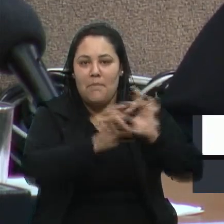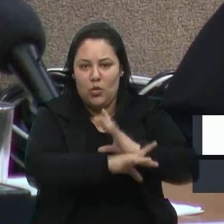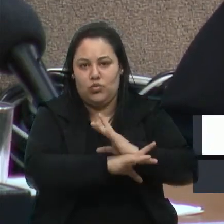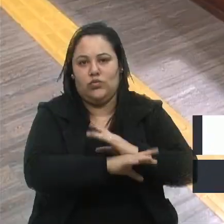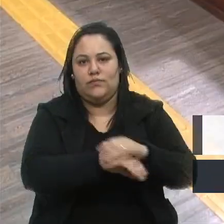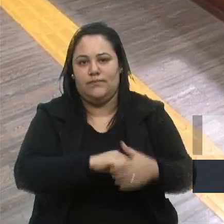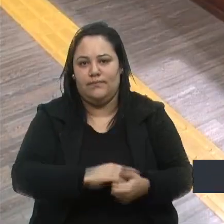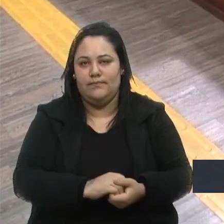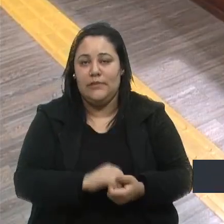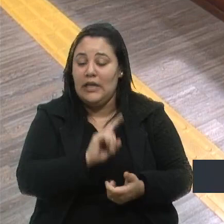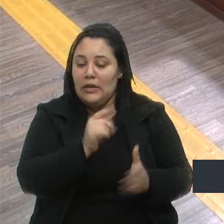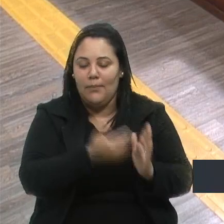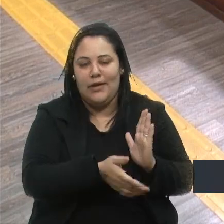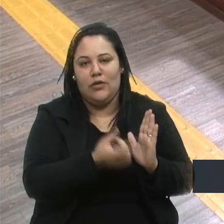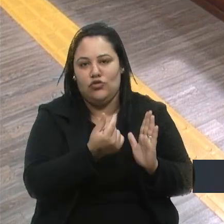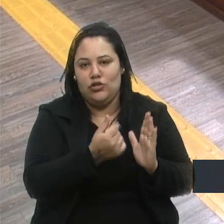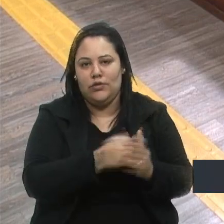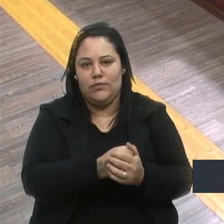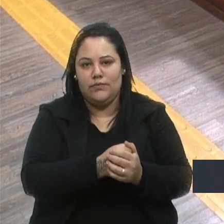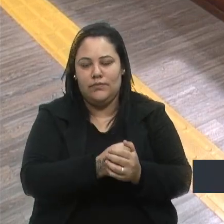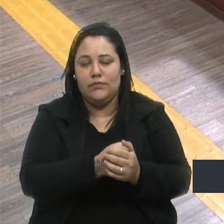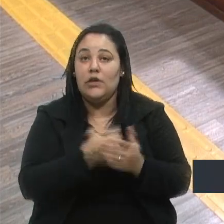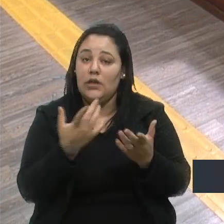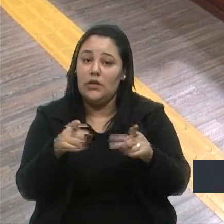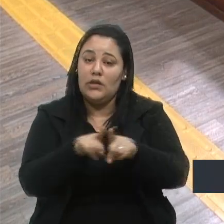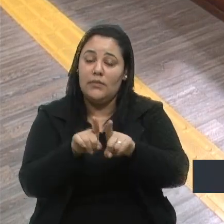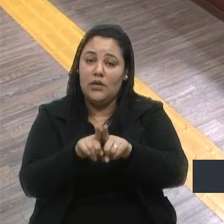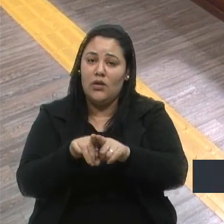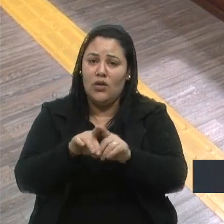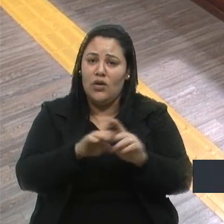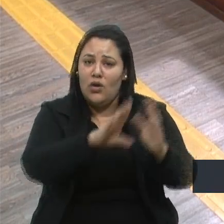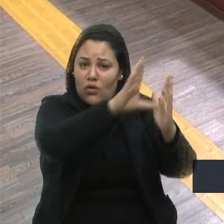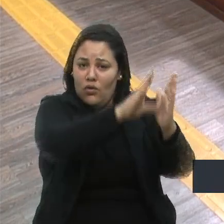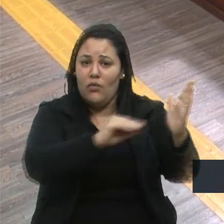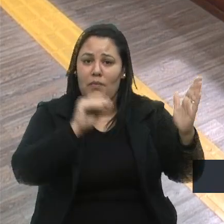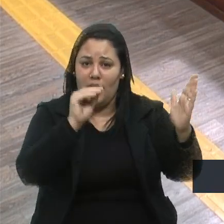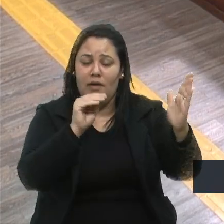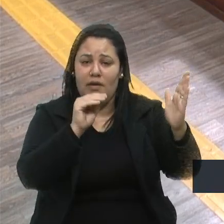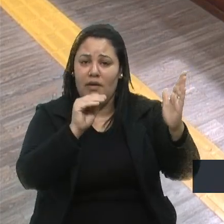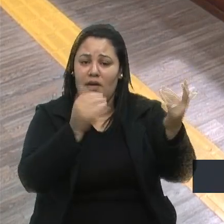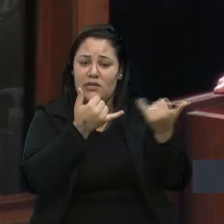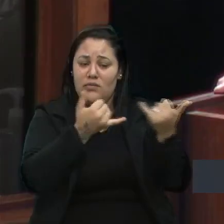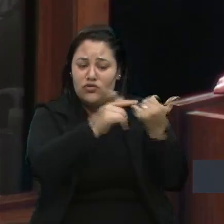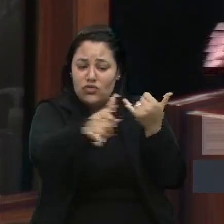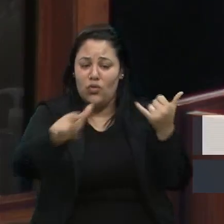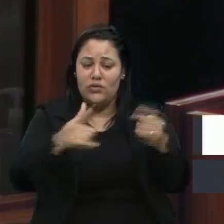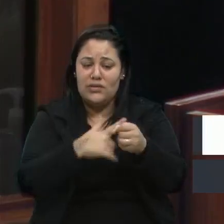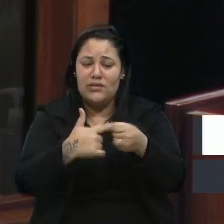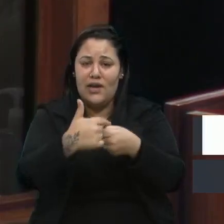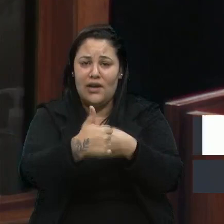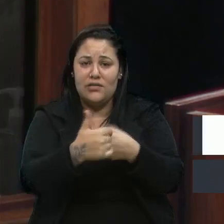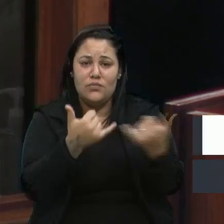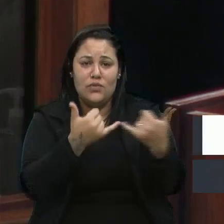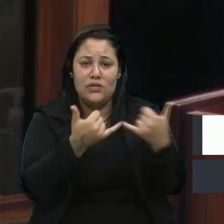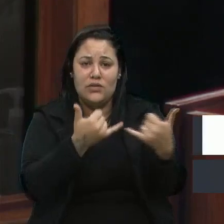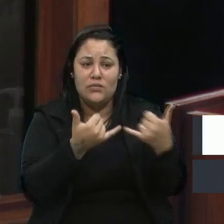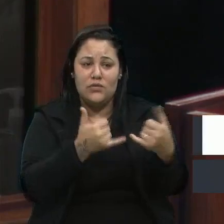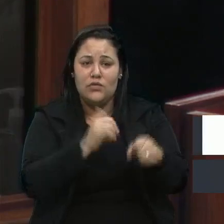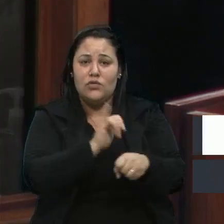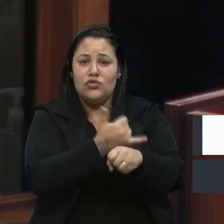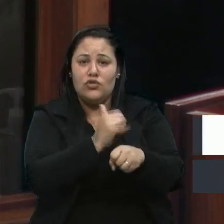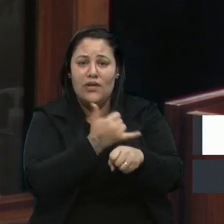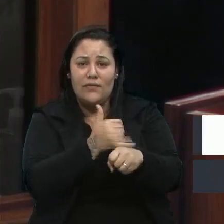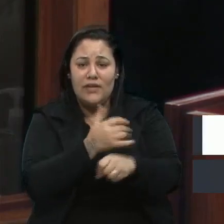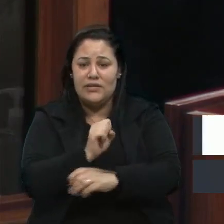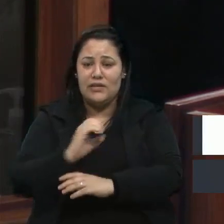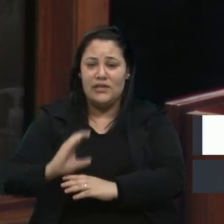Schalco. Exatamente, Zanquim. E seguir exemplos de cidades como Joinville, em Santa Catarina. Era uma cidade muito similar a Caxias,